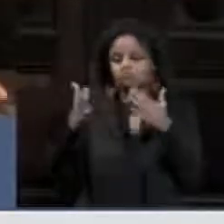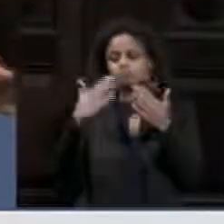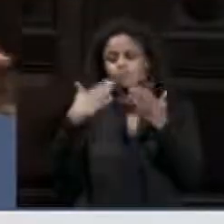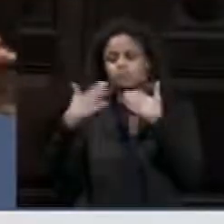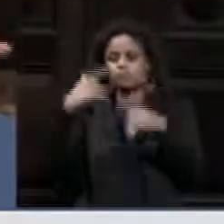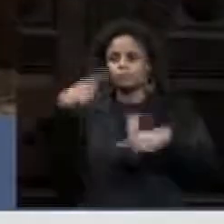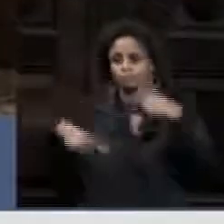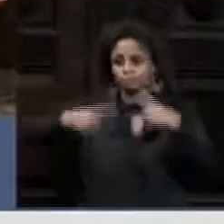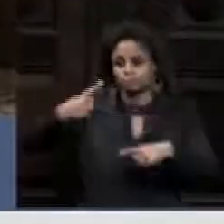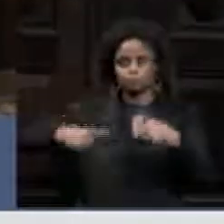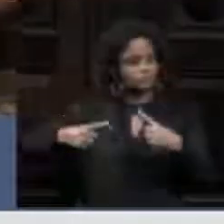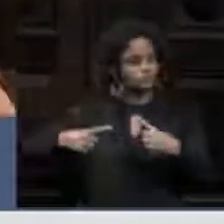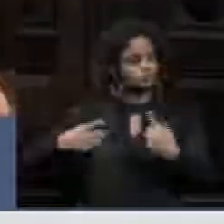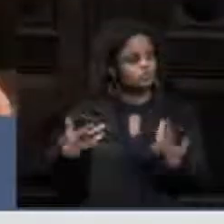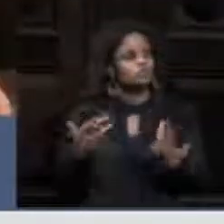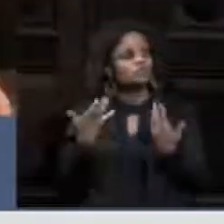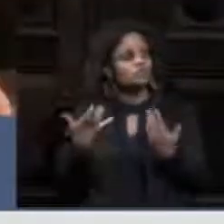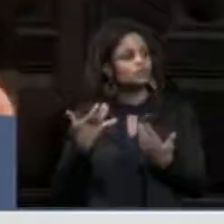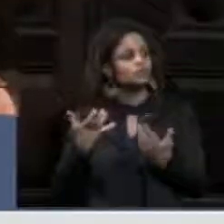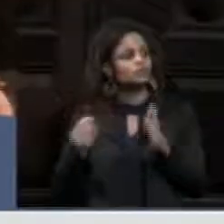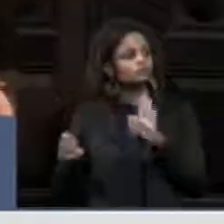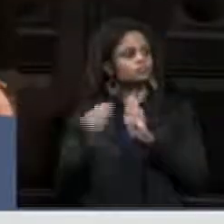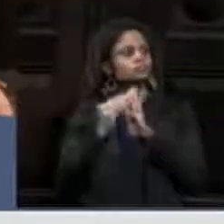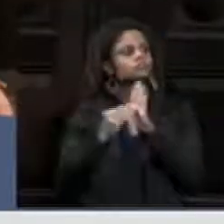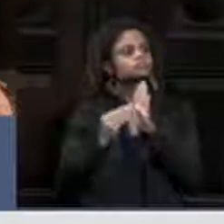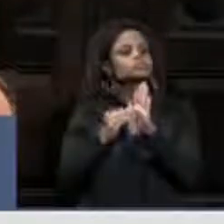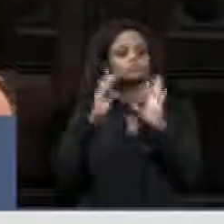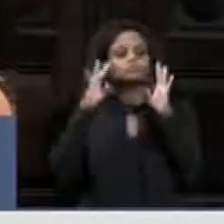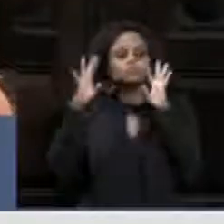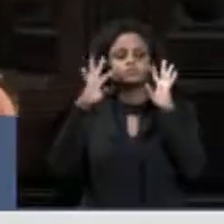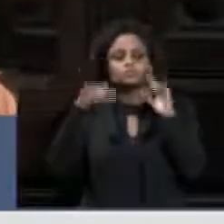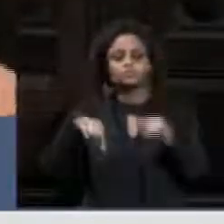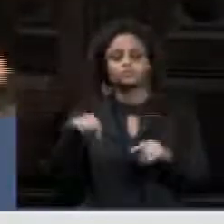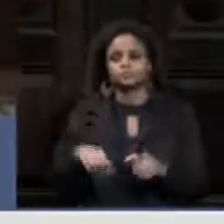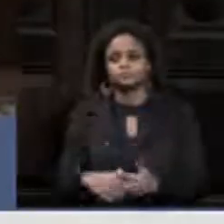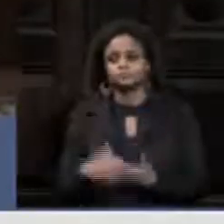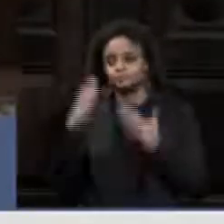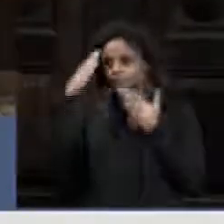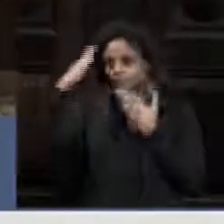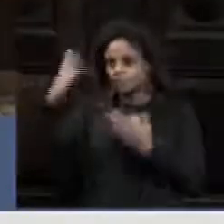eu queria deixar colocada essa reflexão. Muito obrigado, senhor presidente.